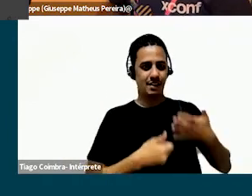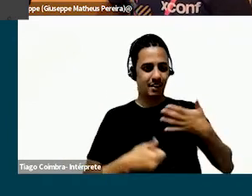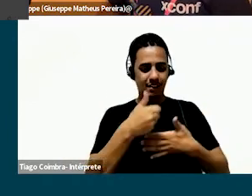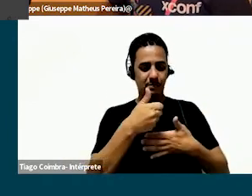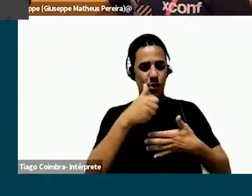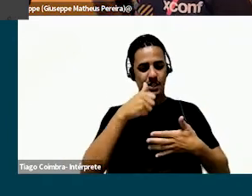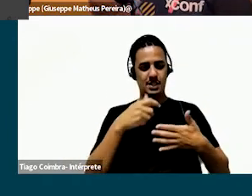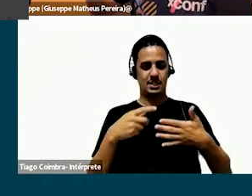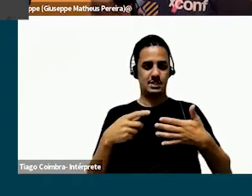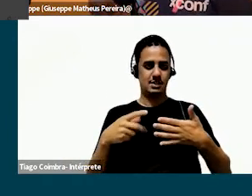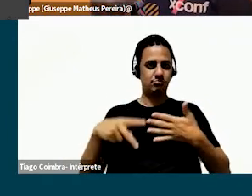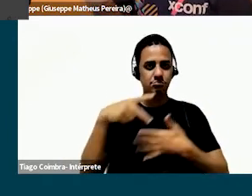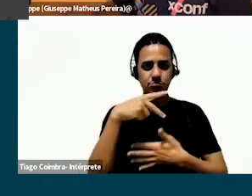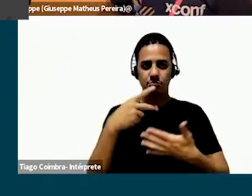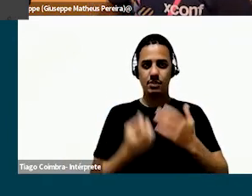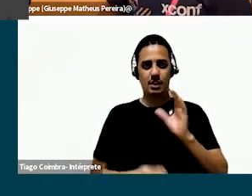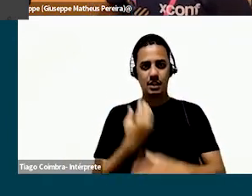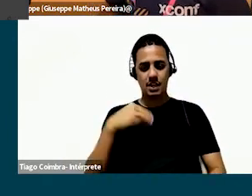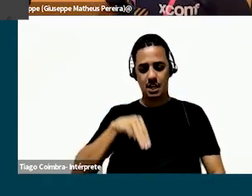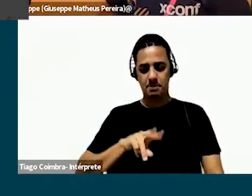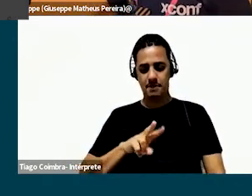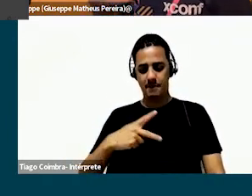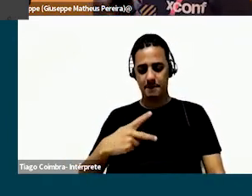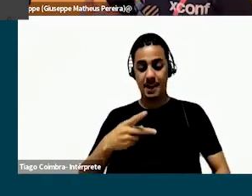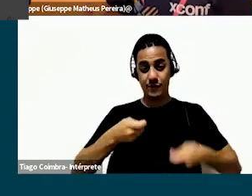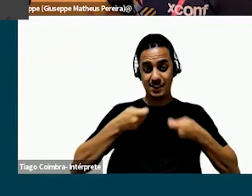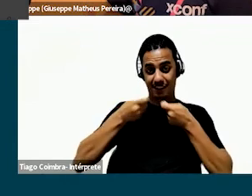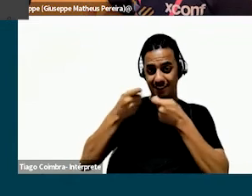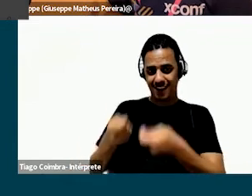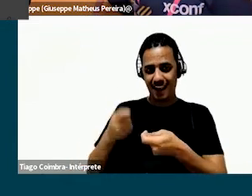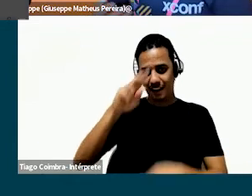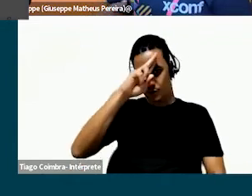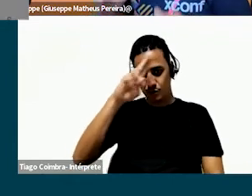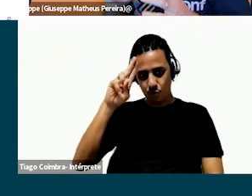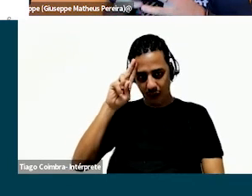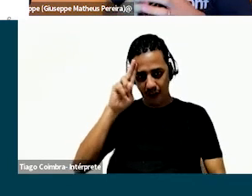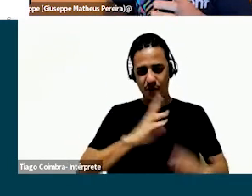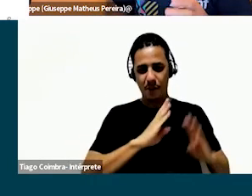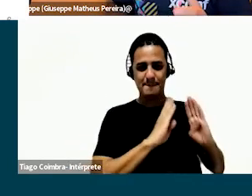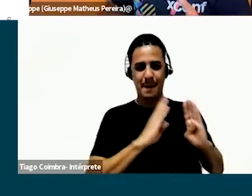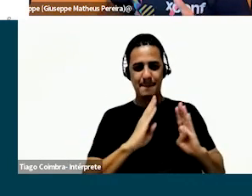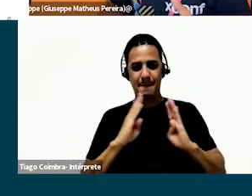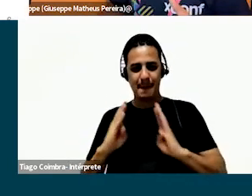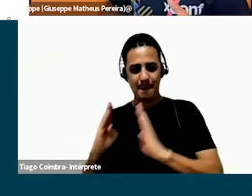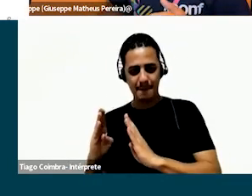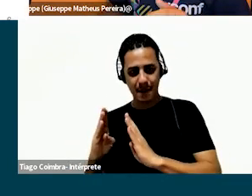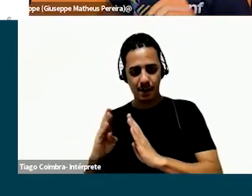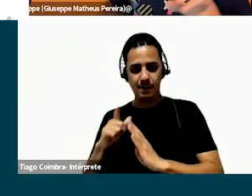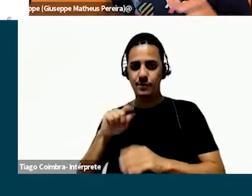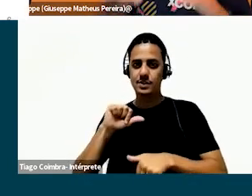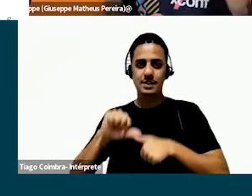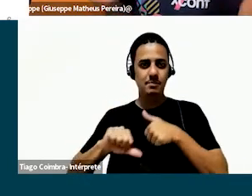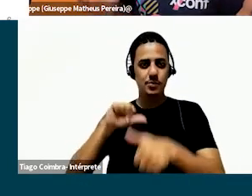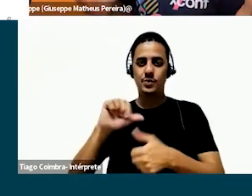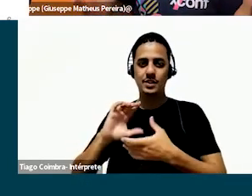desenvolve, cria o MVP, codifica ele, e entrega para os teus usuários. No momento que você faz isso,